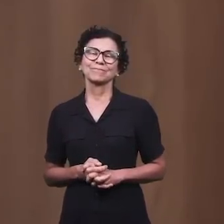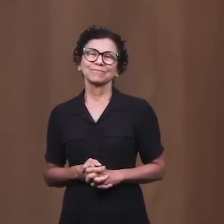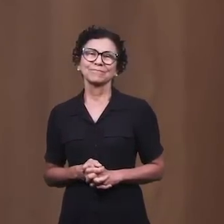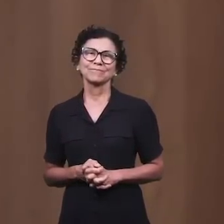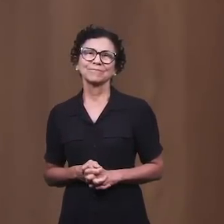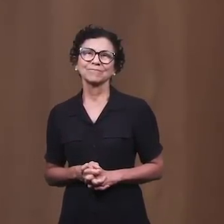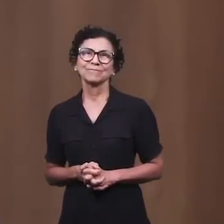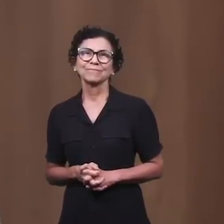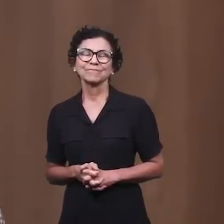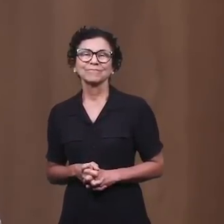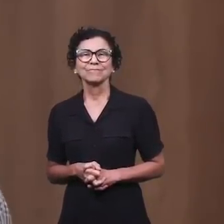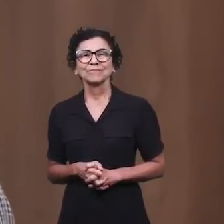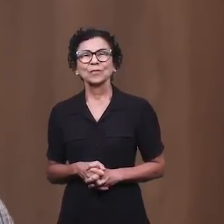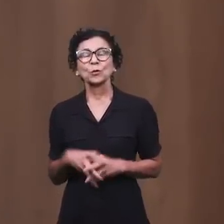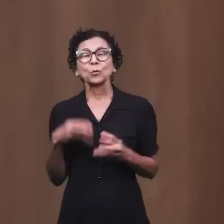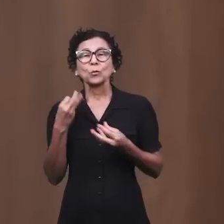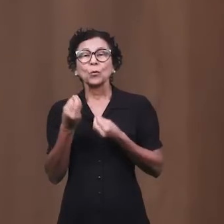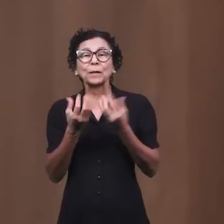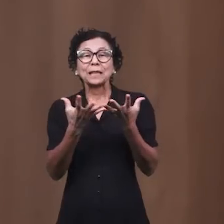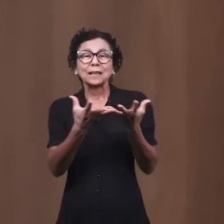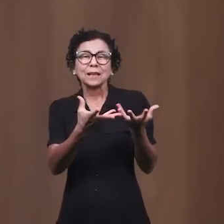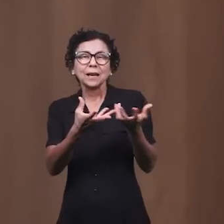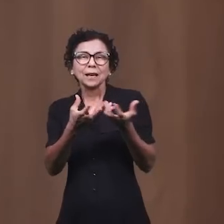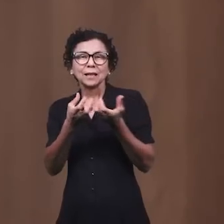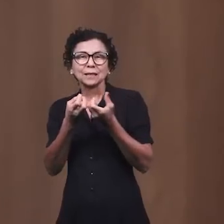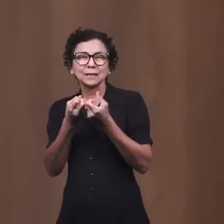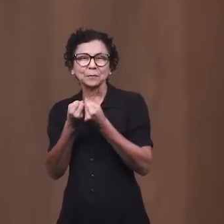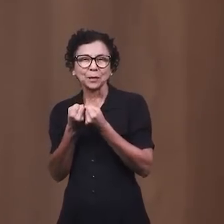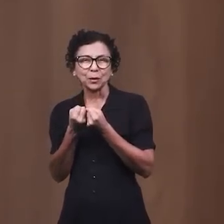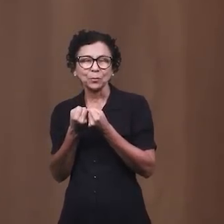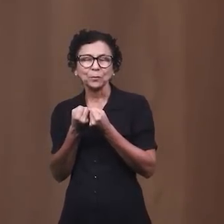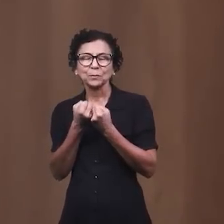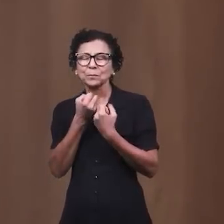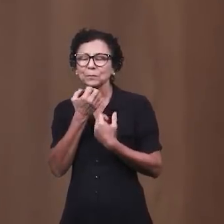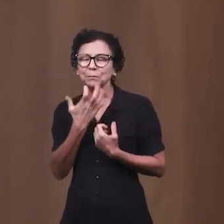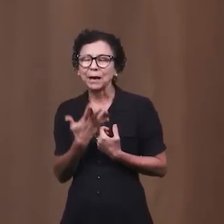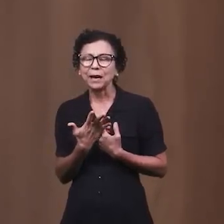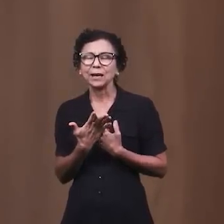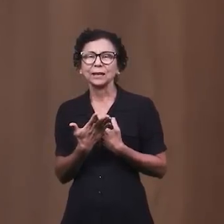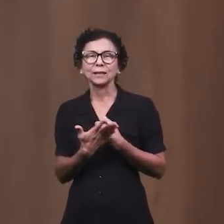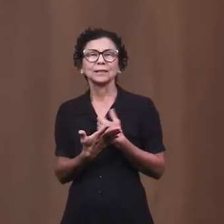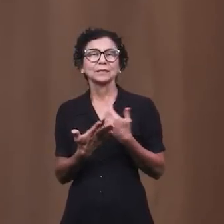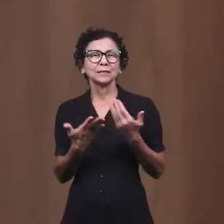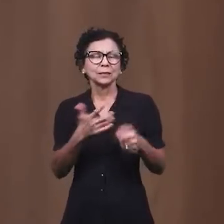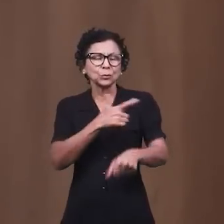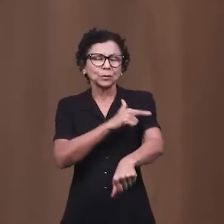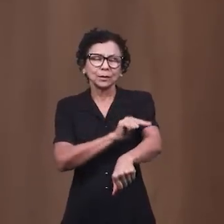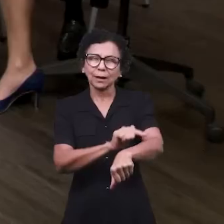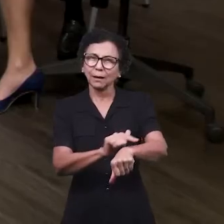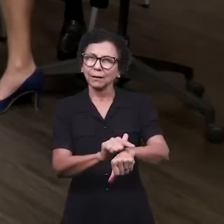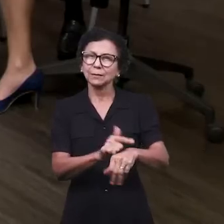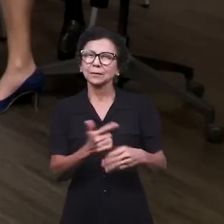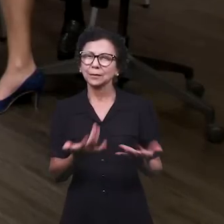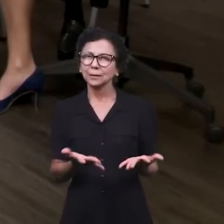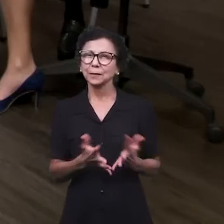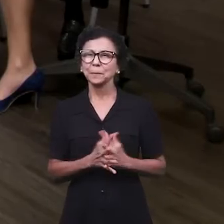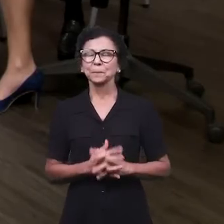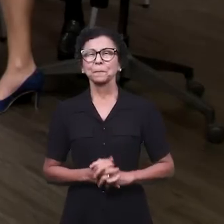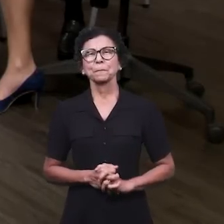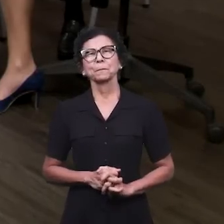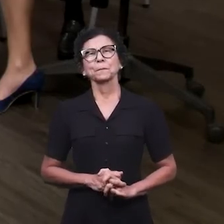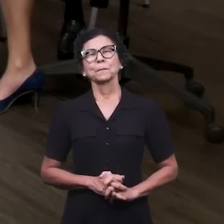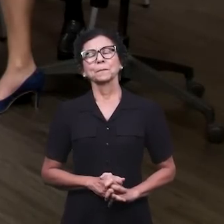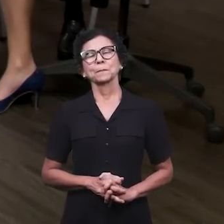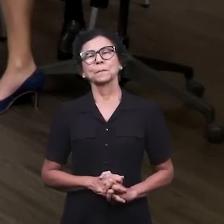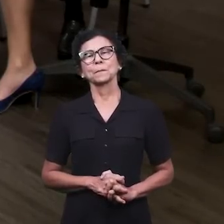naquele convidado que foi ali naquela participação. Então, às vezes, a pessoa vai num culto, e eu estava falando para os jovens